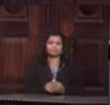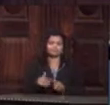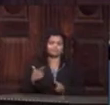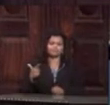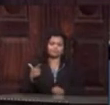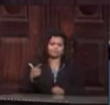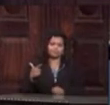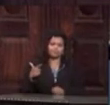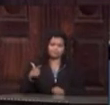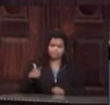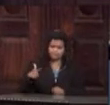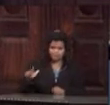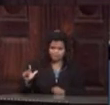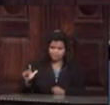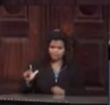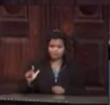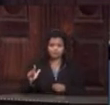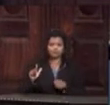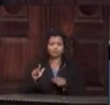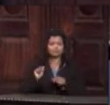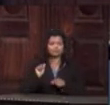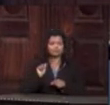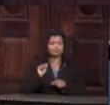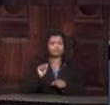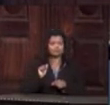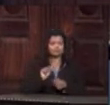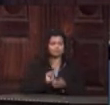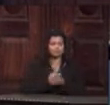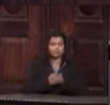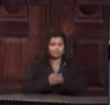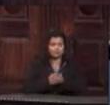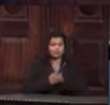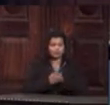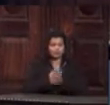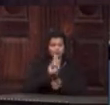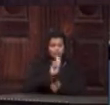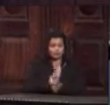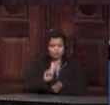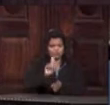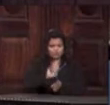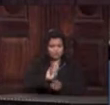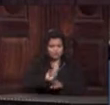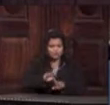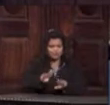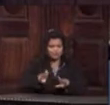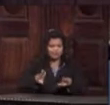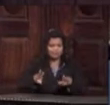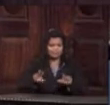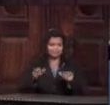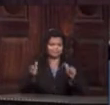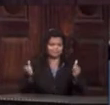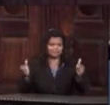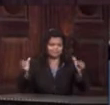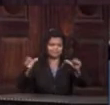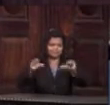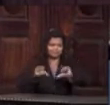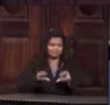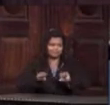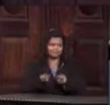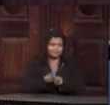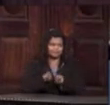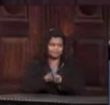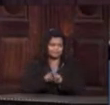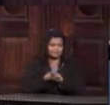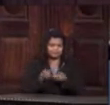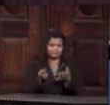as universidades e os institutos de pesquisa as agências de fomento à ciência à pesquisa e à inovação